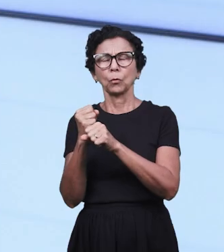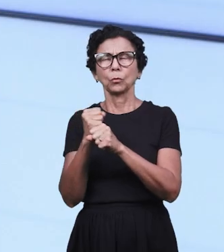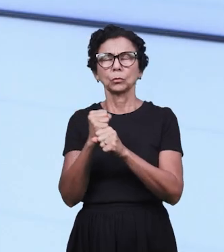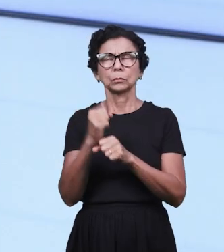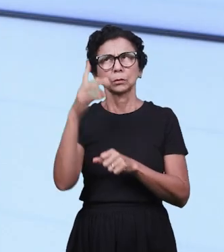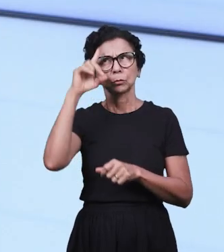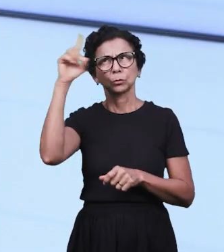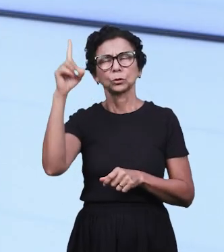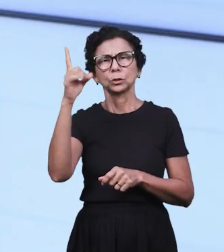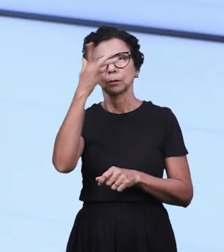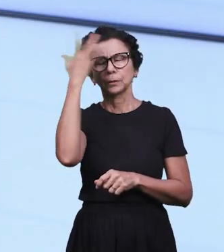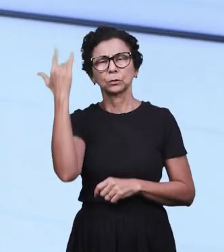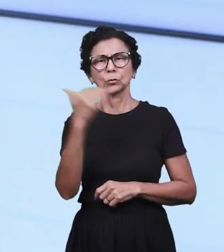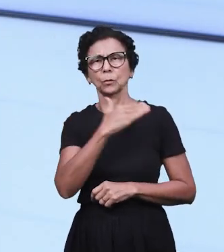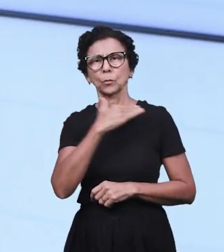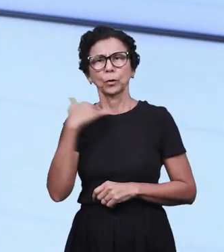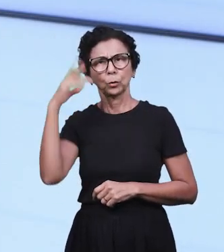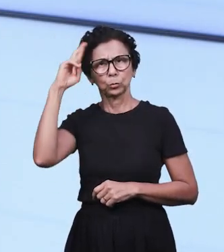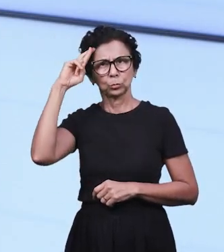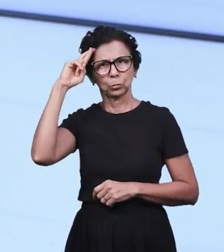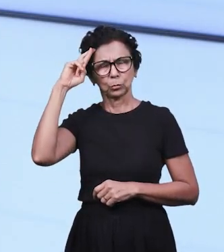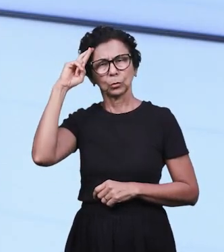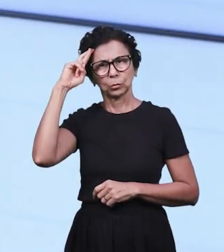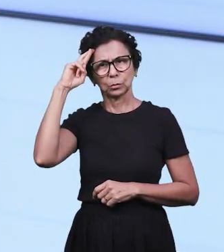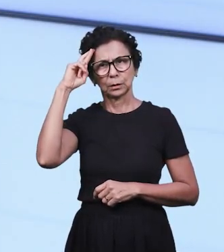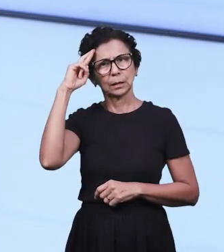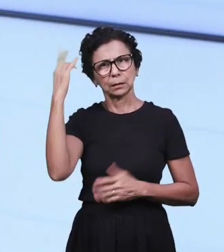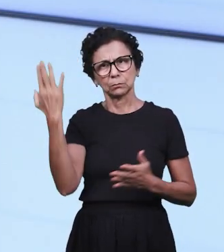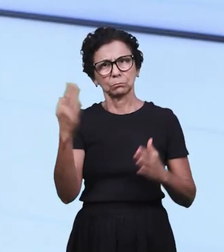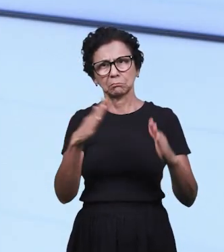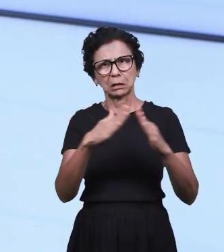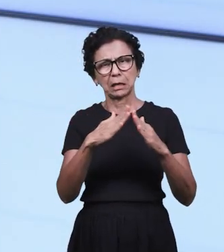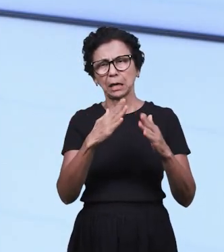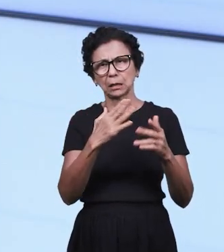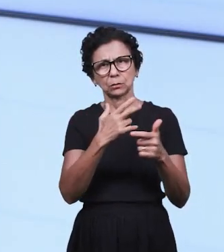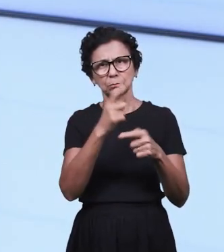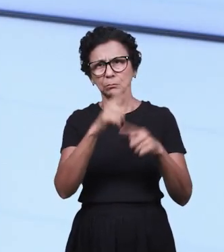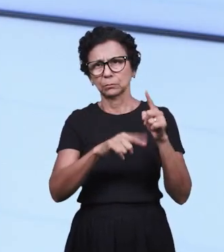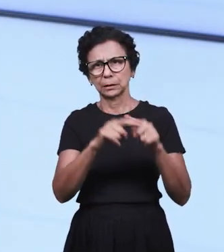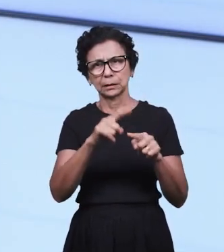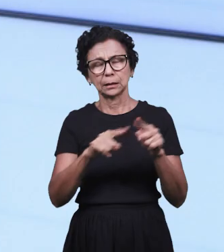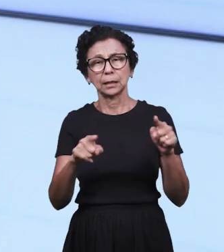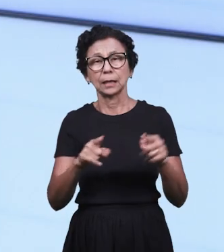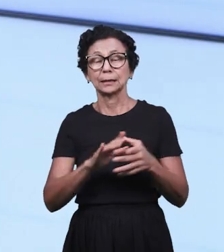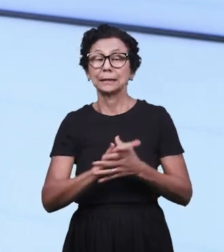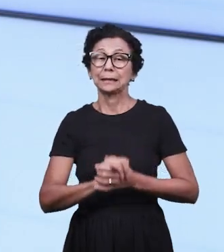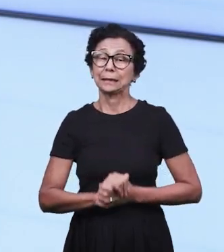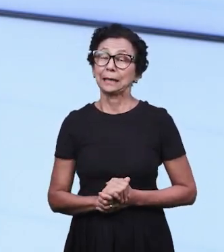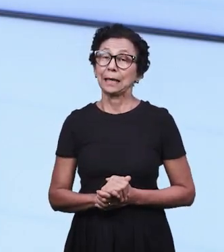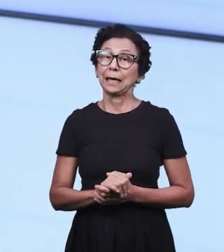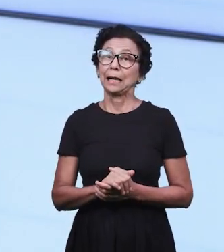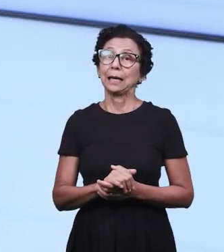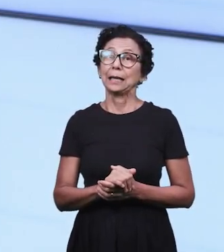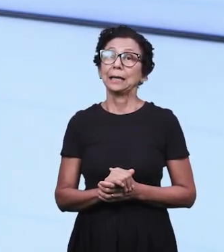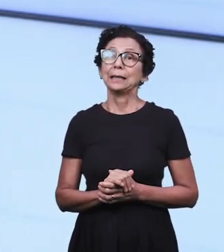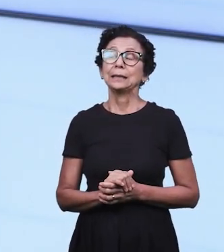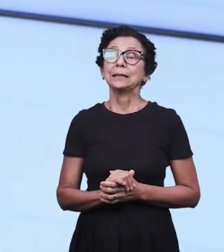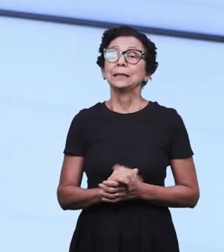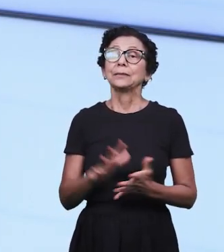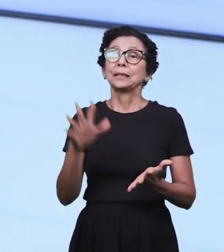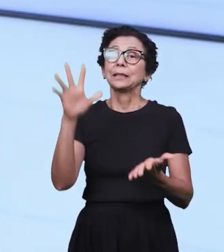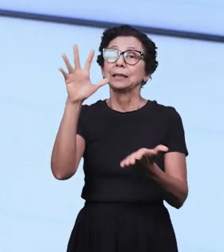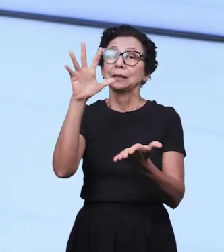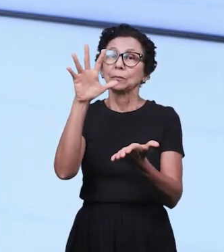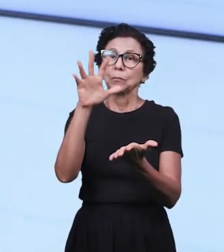da morte, do titular ali dos bens, isso vai ter uma multa, vai pagar 10% sobre o imposto